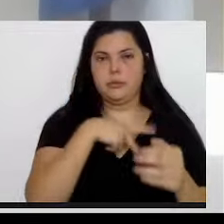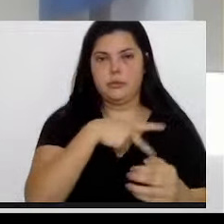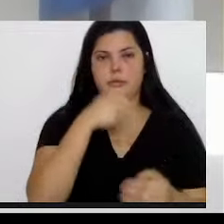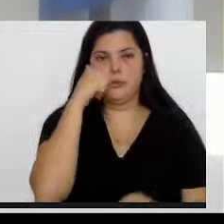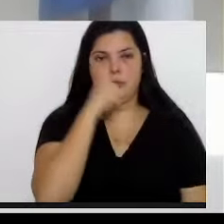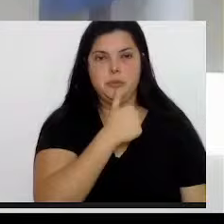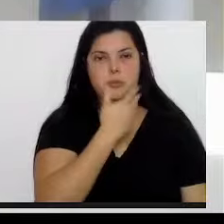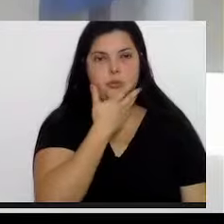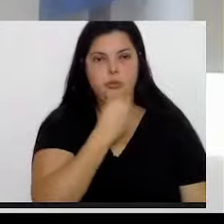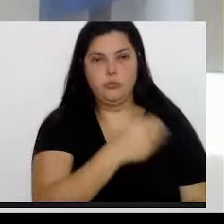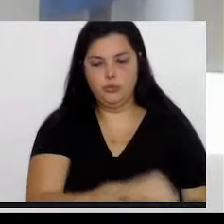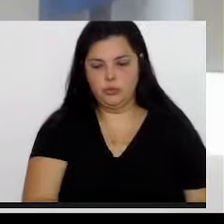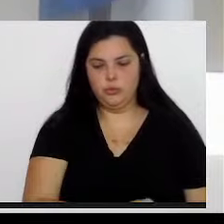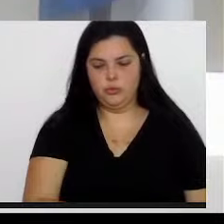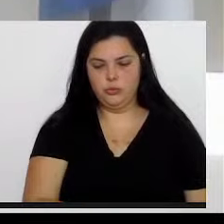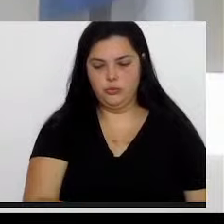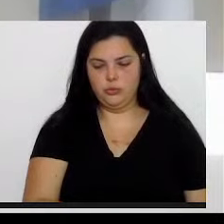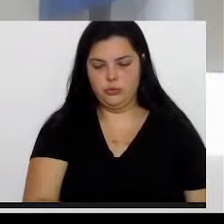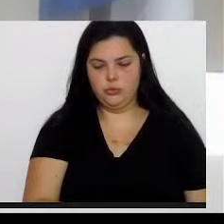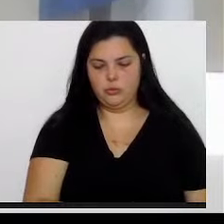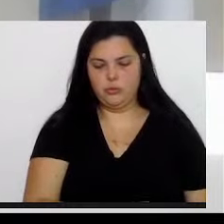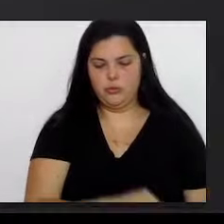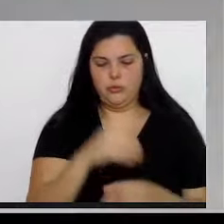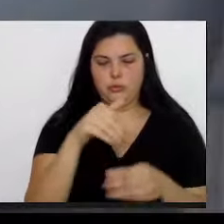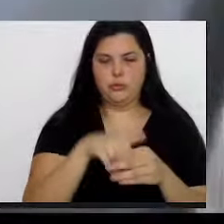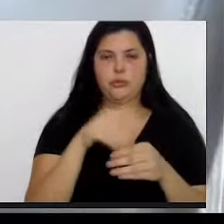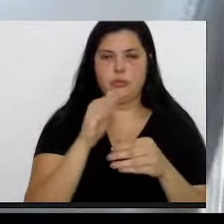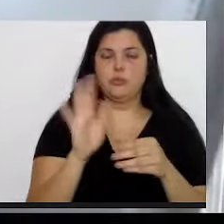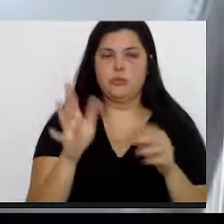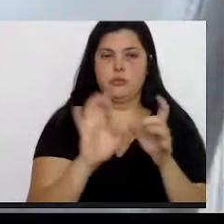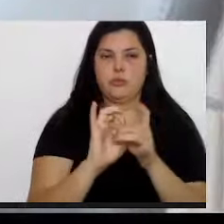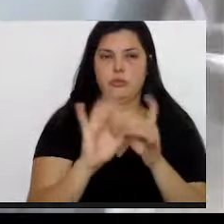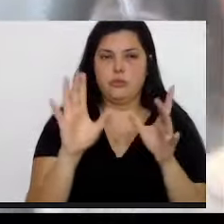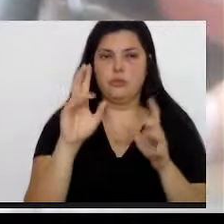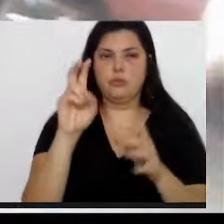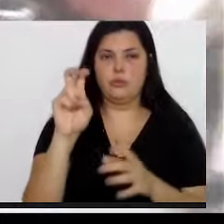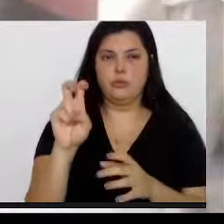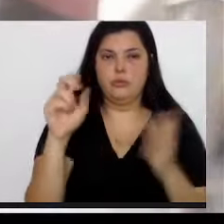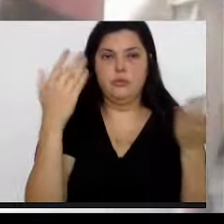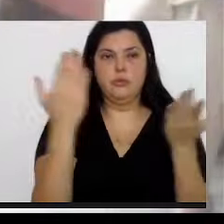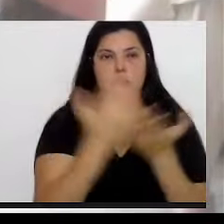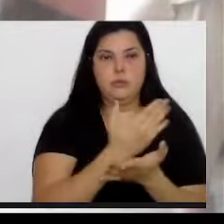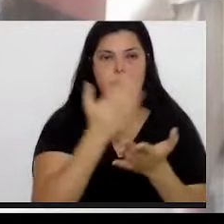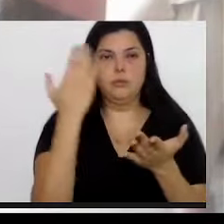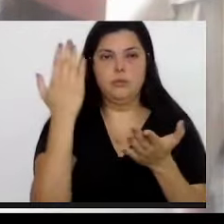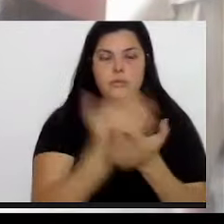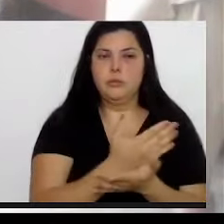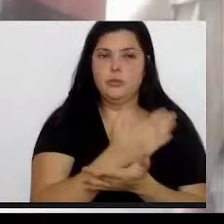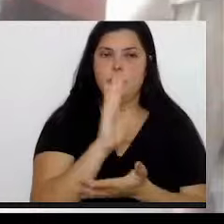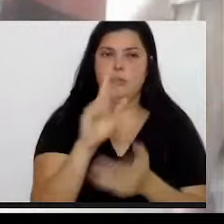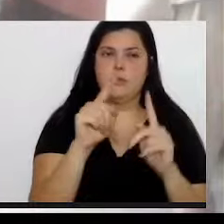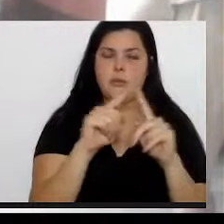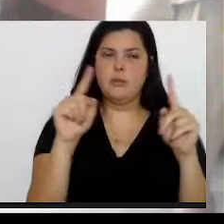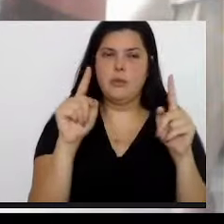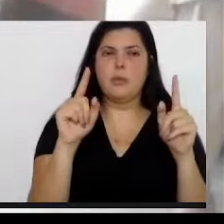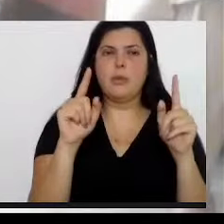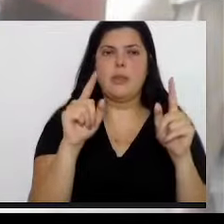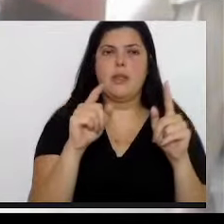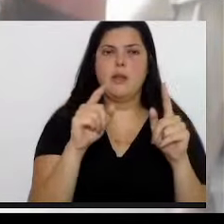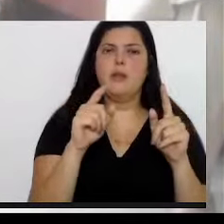senhores. Meu voto está lançado em 5 laudas, mas eu vou poupar o